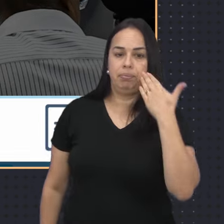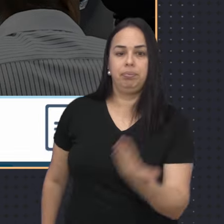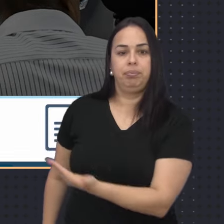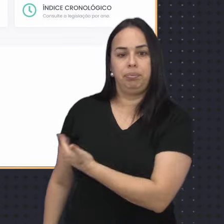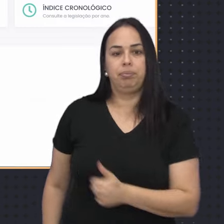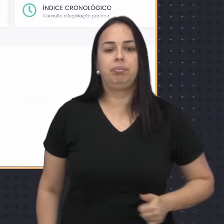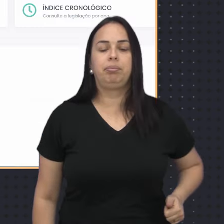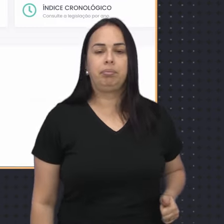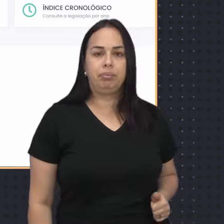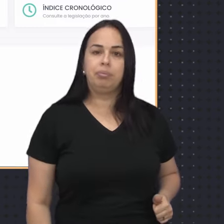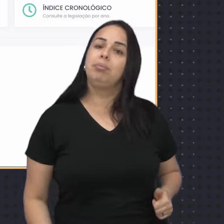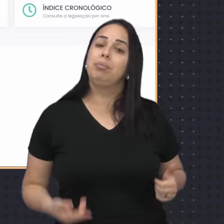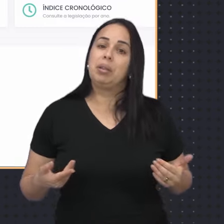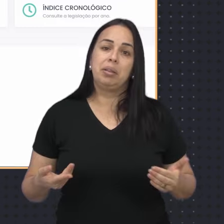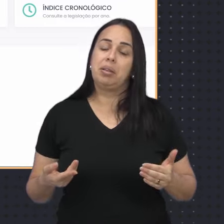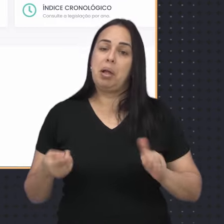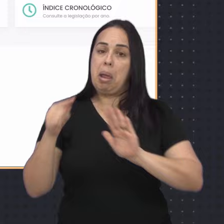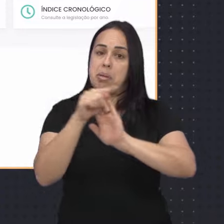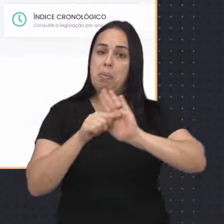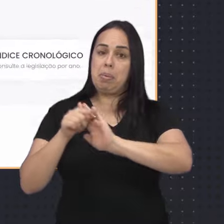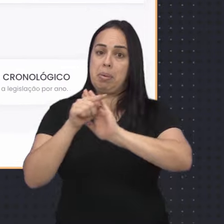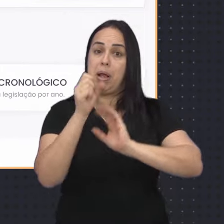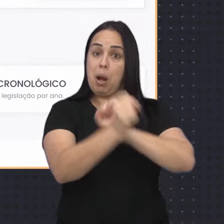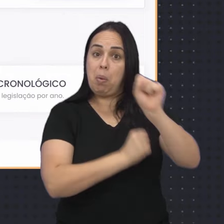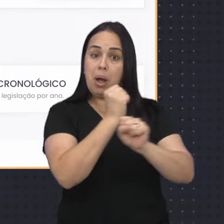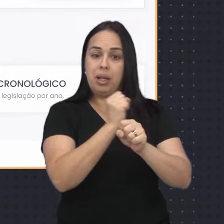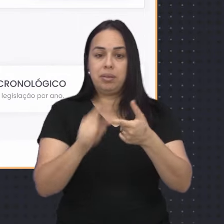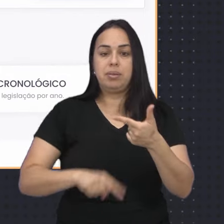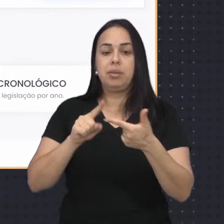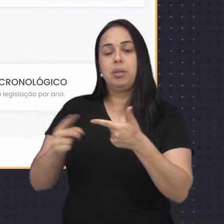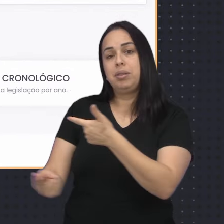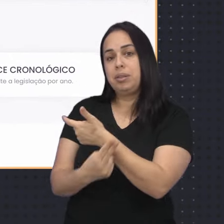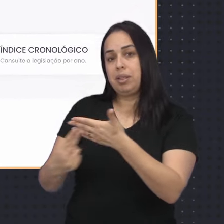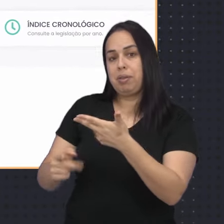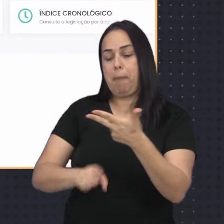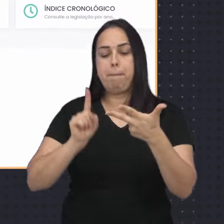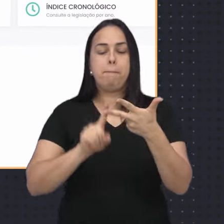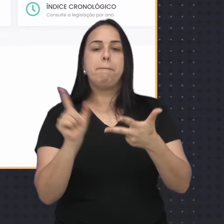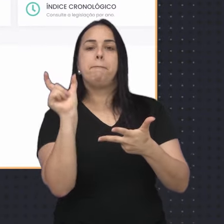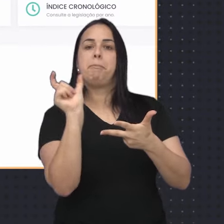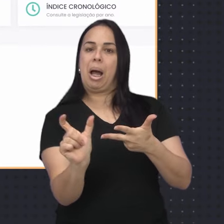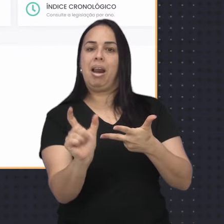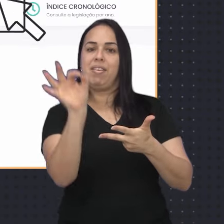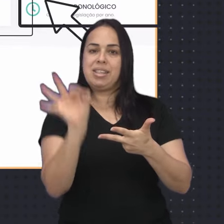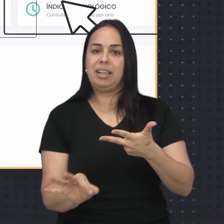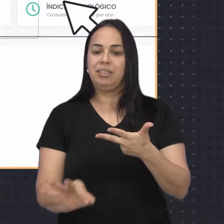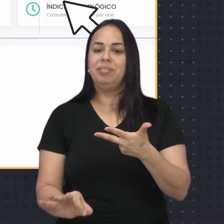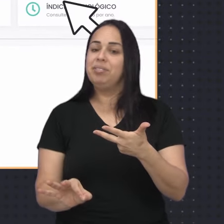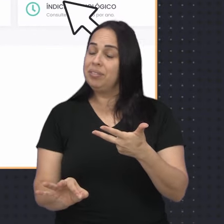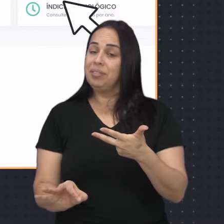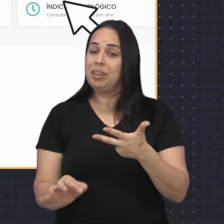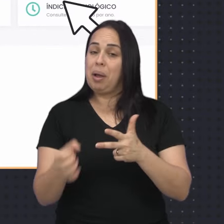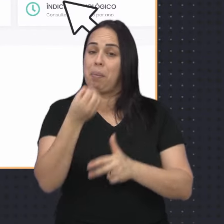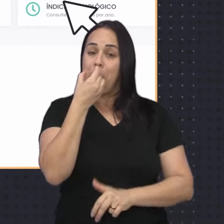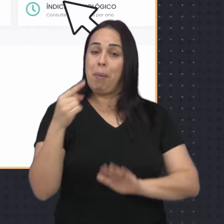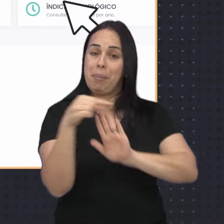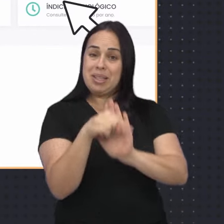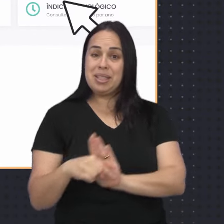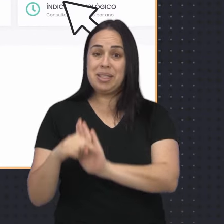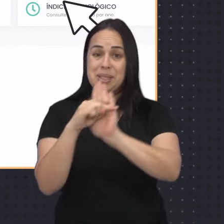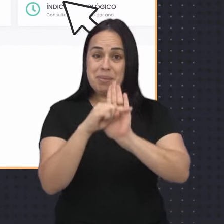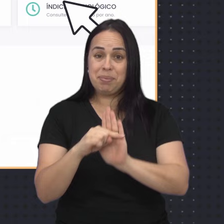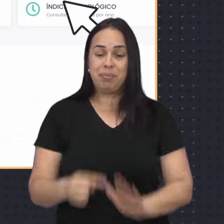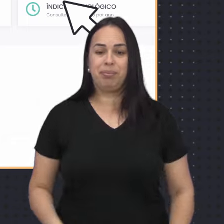Municipal e aí é só consultar a lei pelo ano, autor, palavra-chave e outros filtros. Uma boa pesquisa!